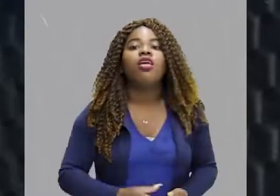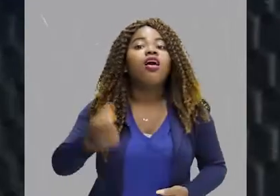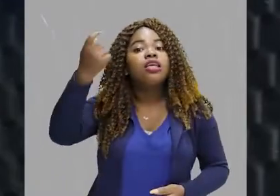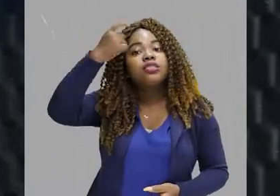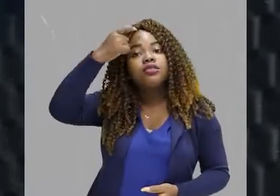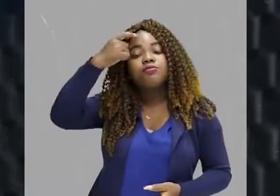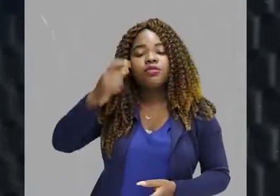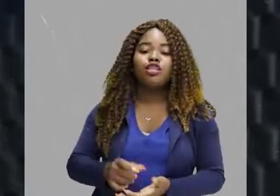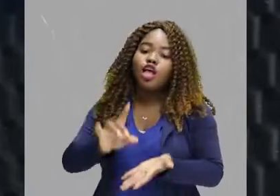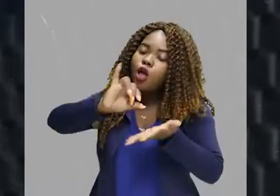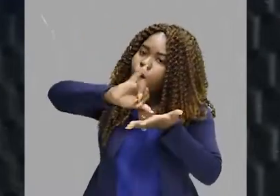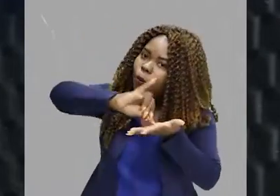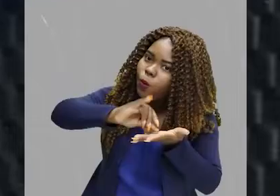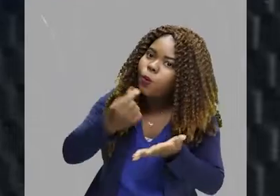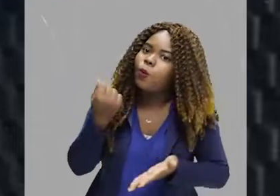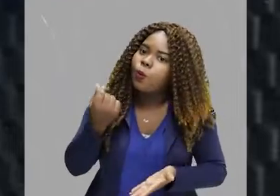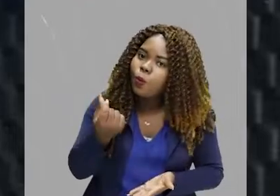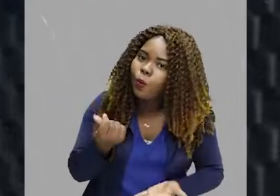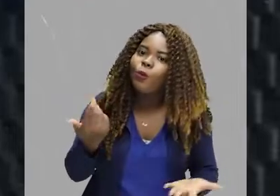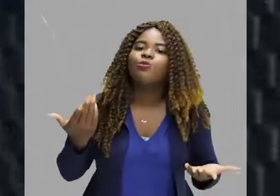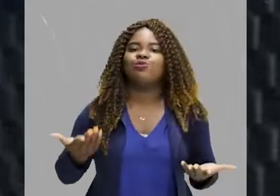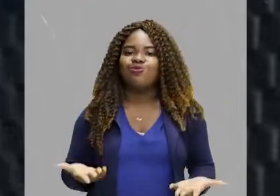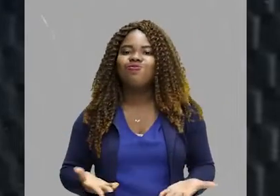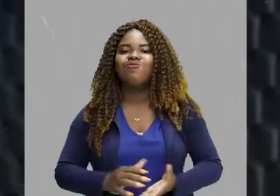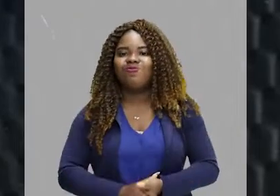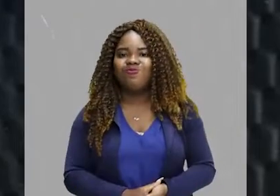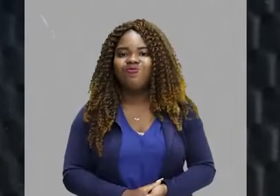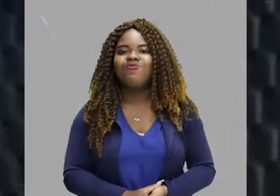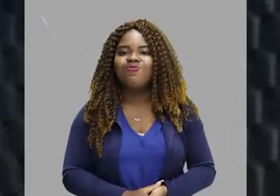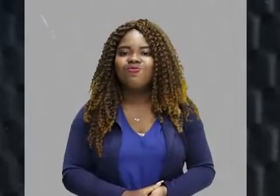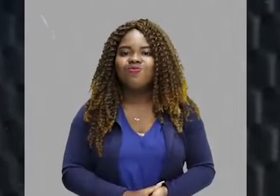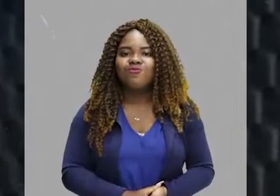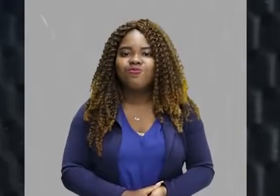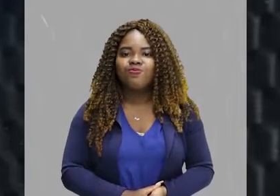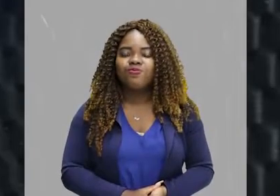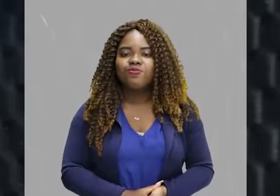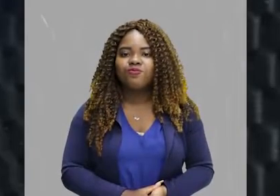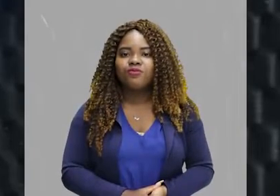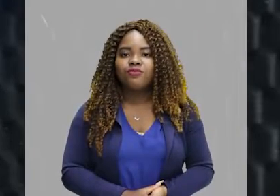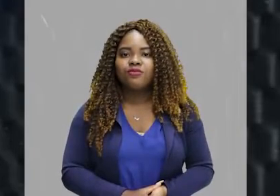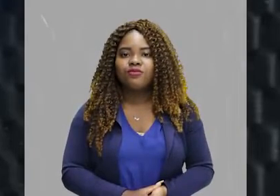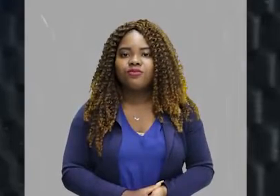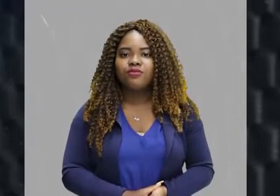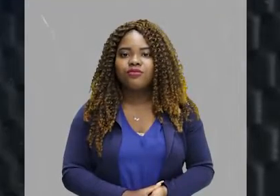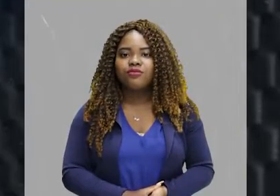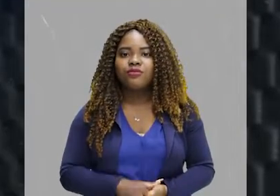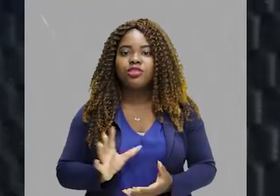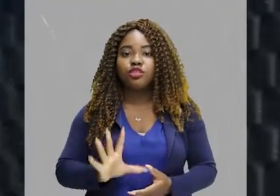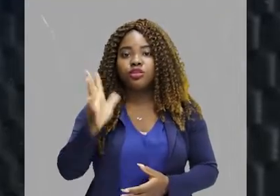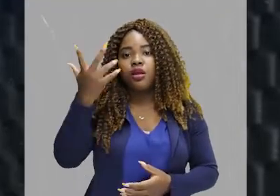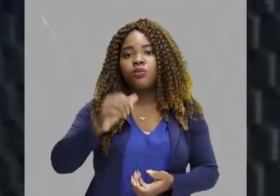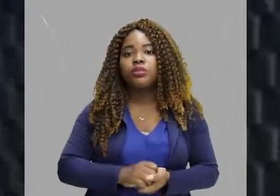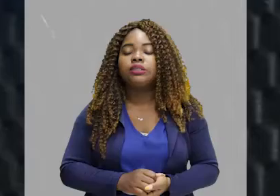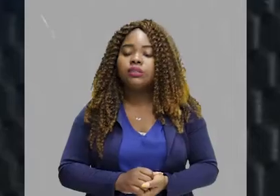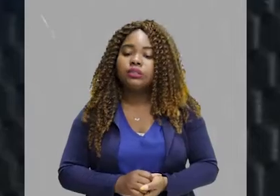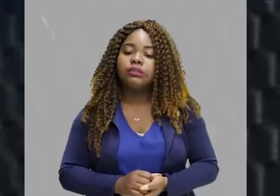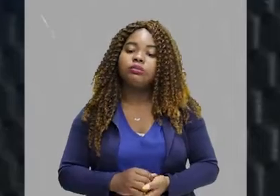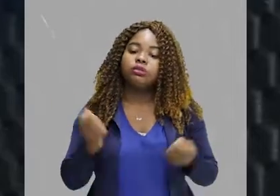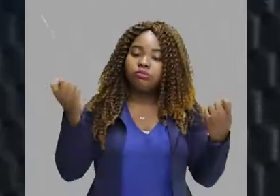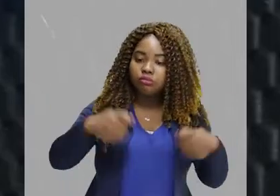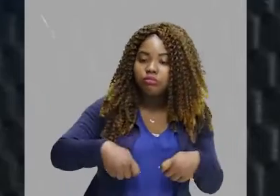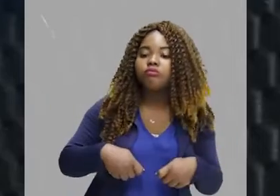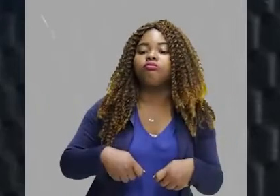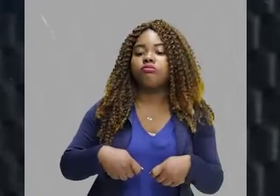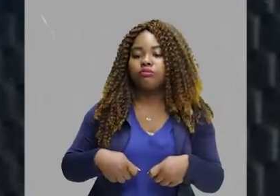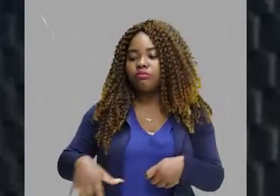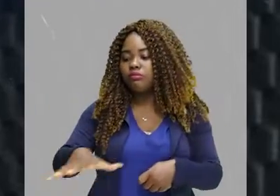rentabilidade, o lucro, ele vem à frente da questão ambiental, certo? Ou dos impactos que isso podem causar ou piorar